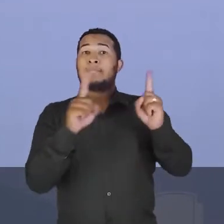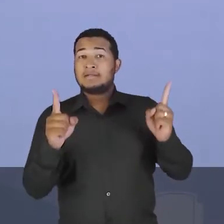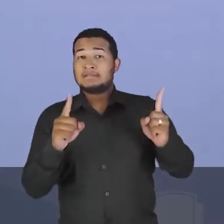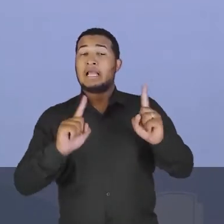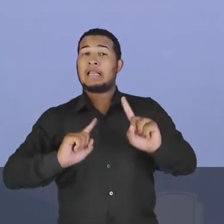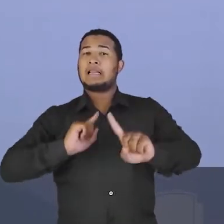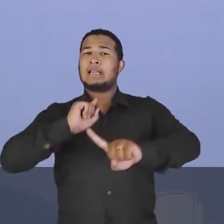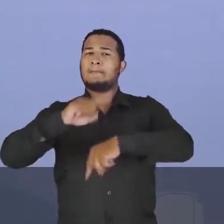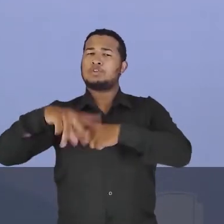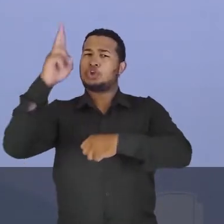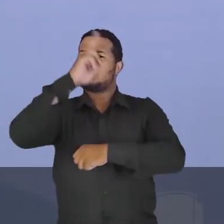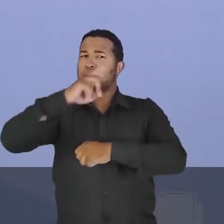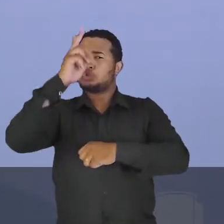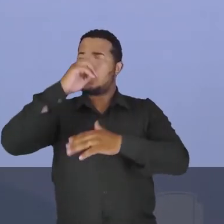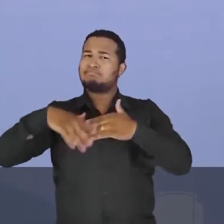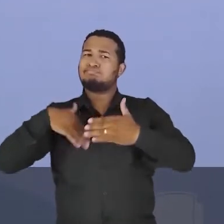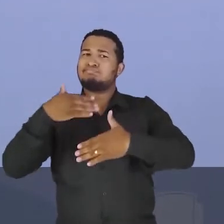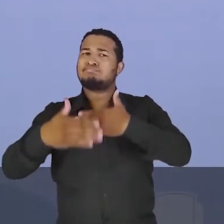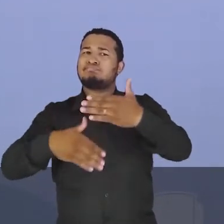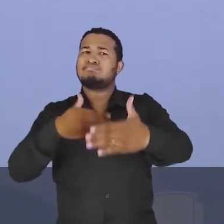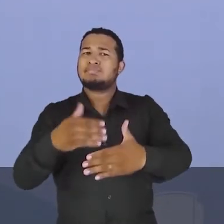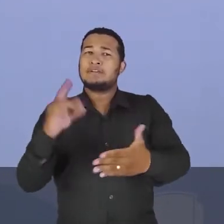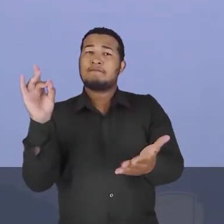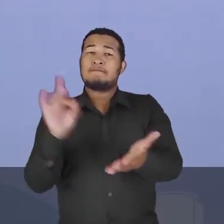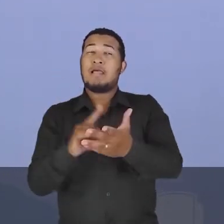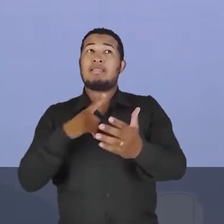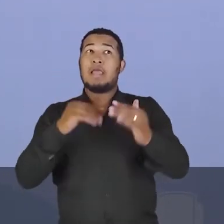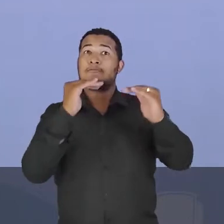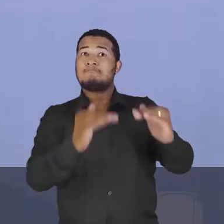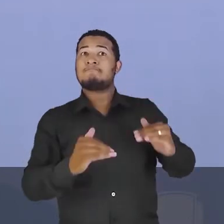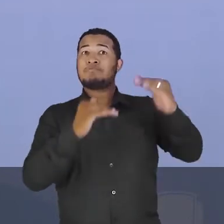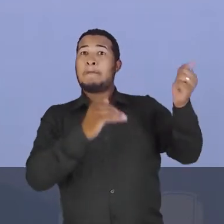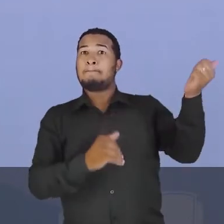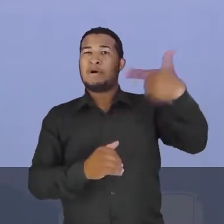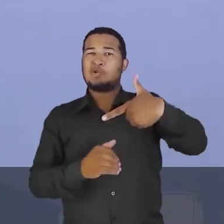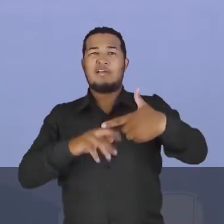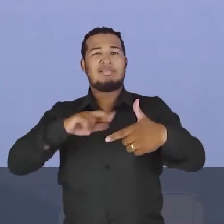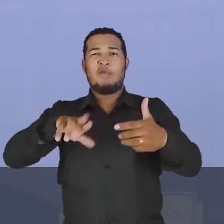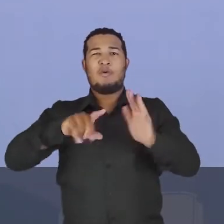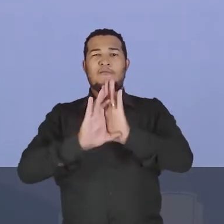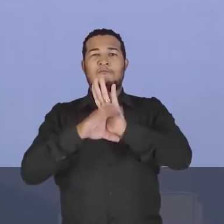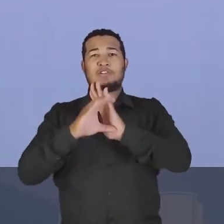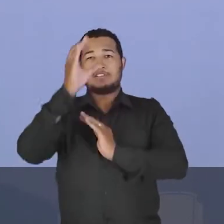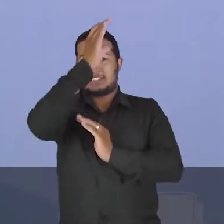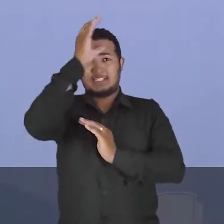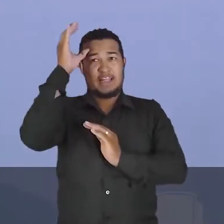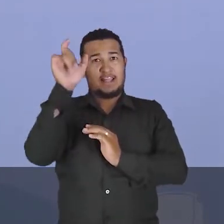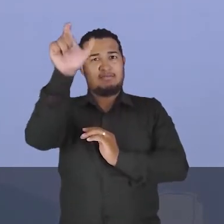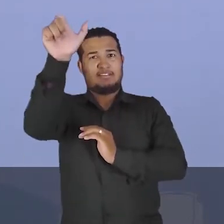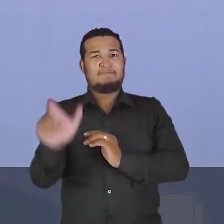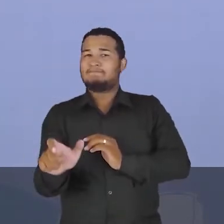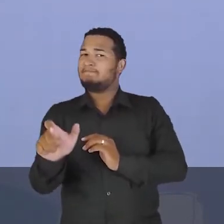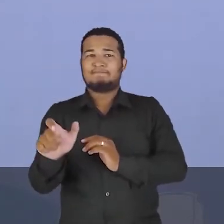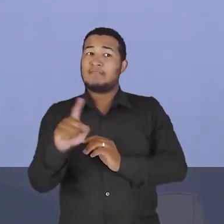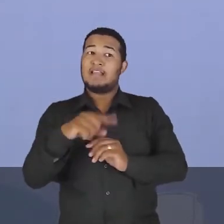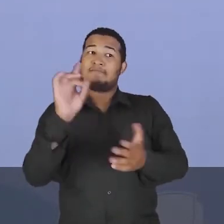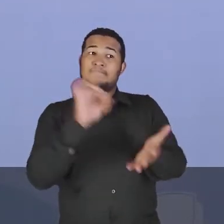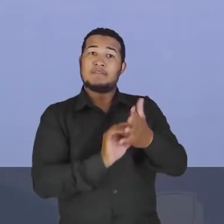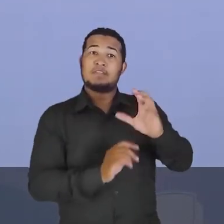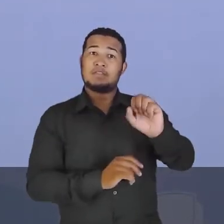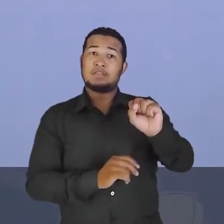ao longo da história, o que vai prevalecer predominantemente não vai ser mais a ideia de cidadão, vai ser a ideia de súdito,